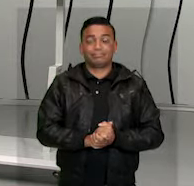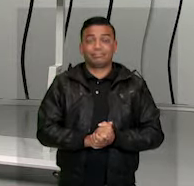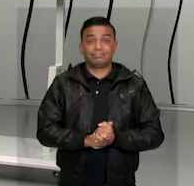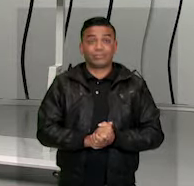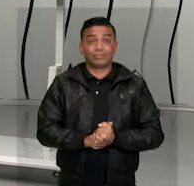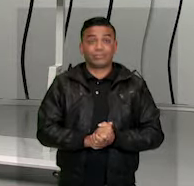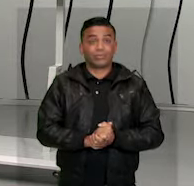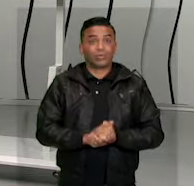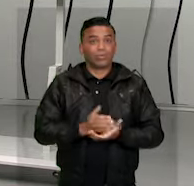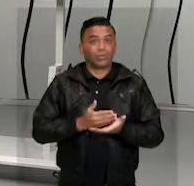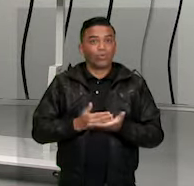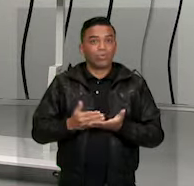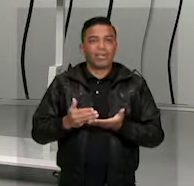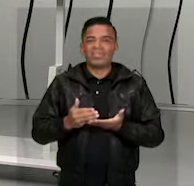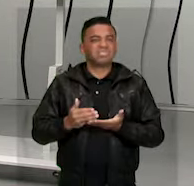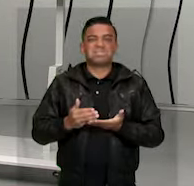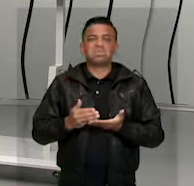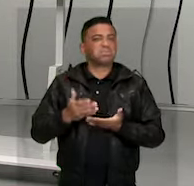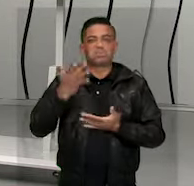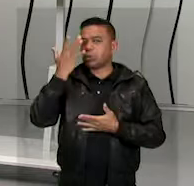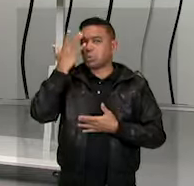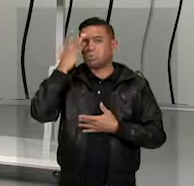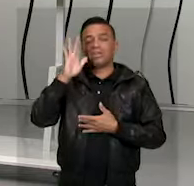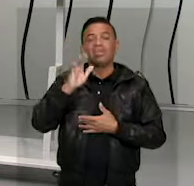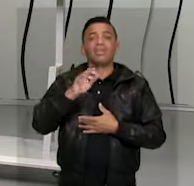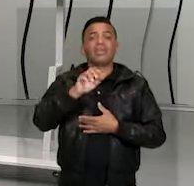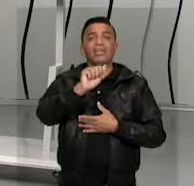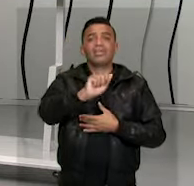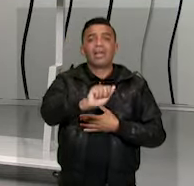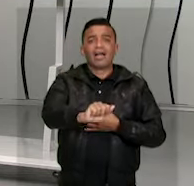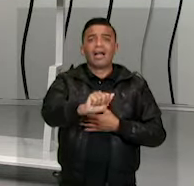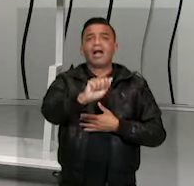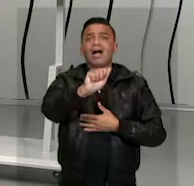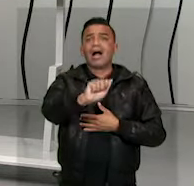primeira começa com indefinido, um alfaiate